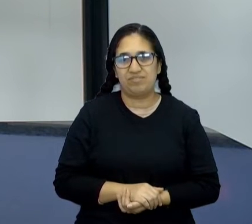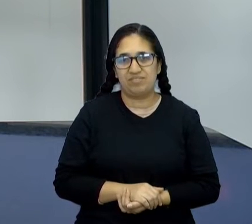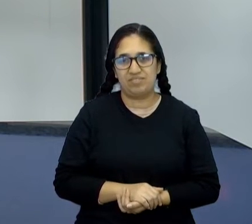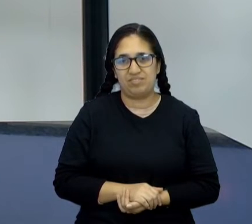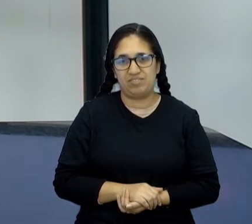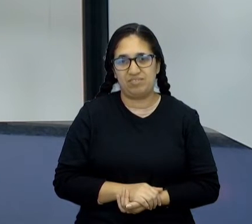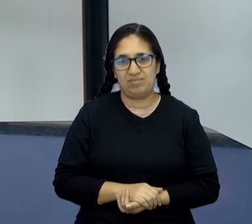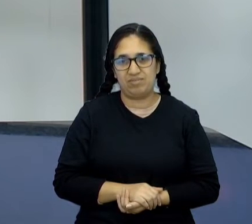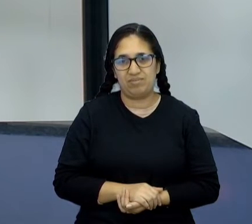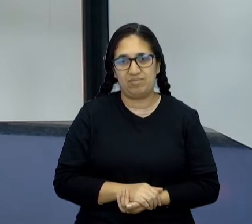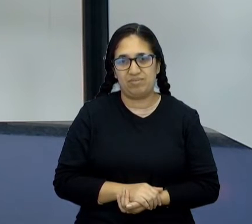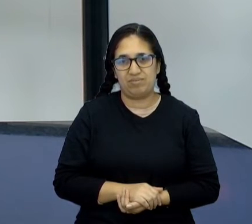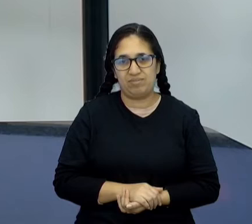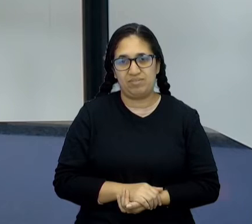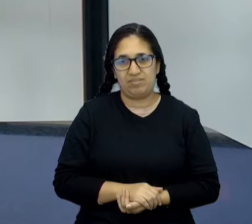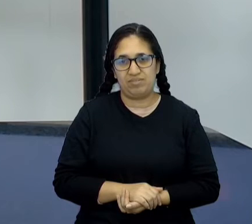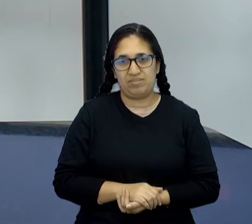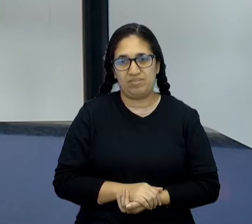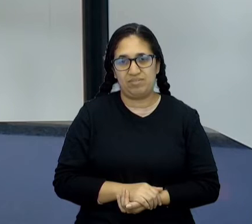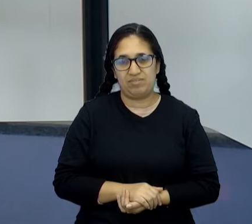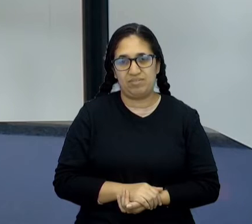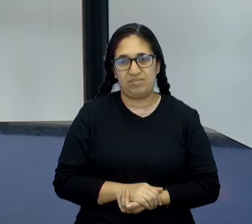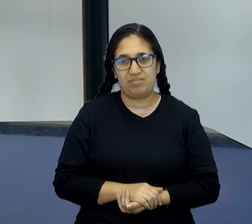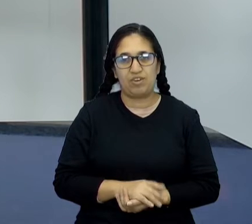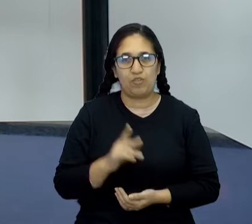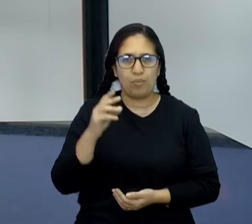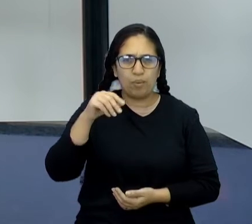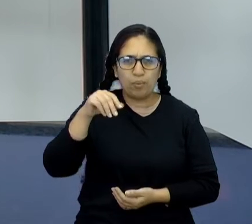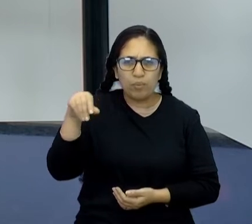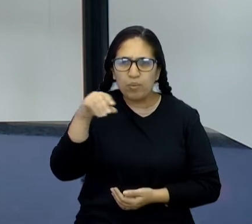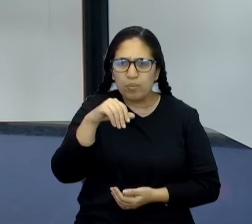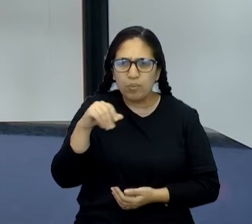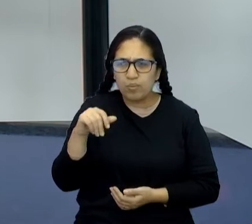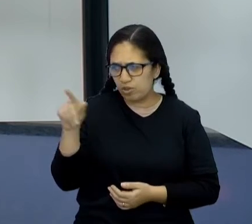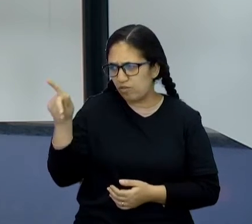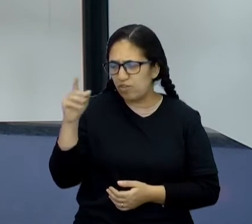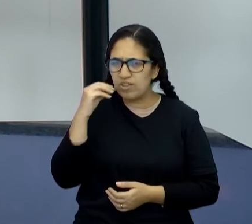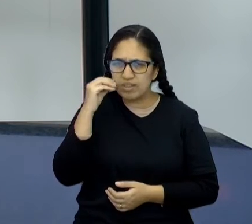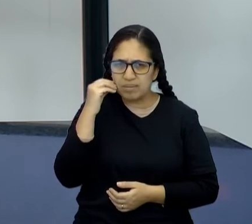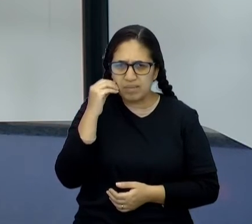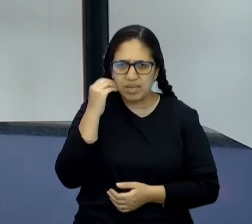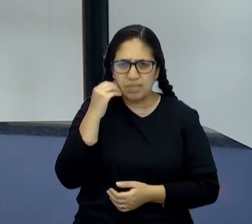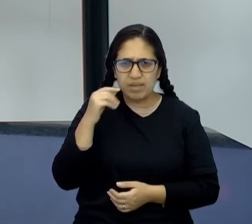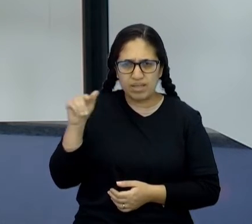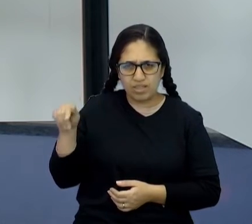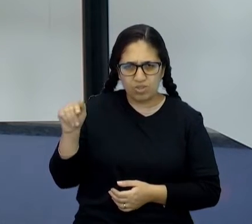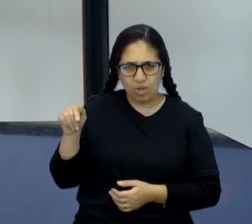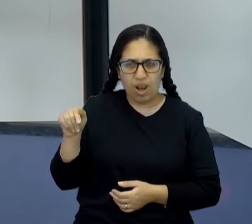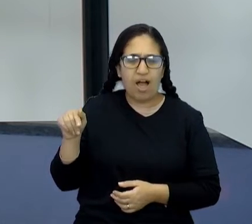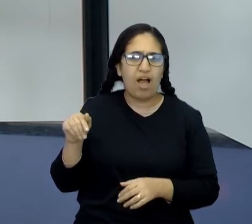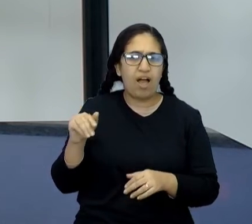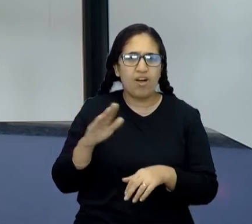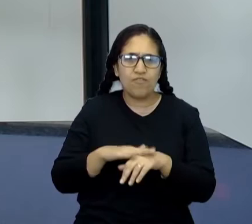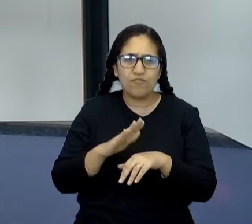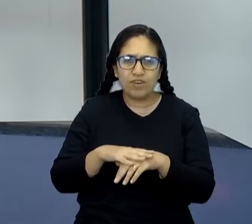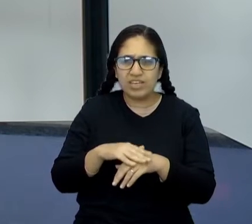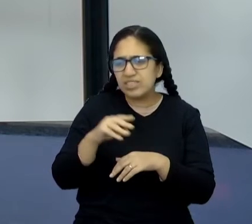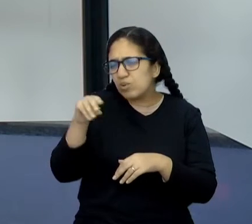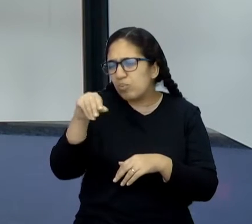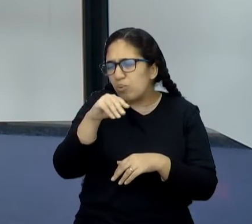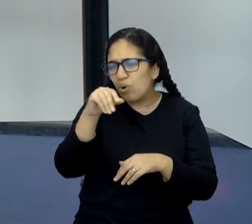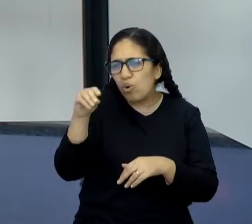Vou tirar aqui as folhas e eu vou pôr bem menos, tá? Quando você for fazer esse experimento na sua escola, faça